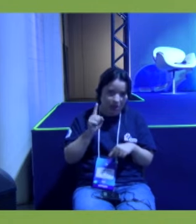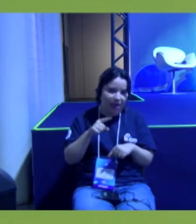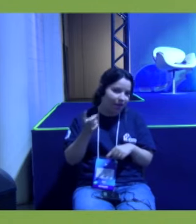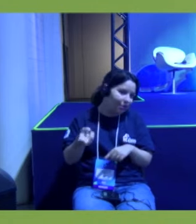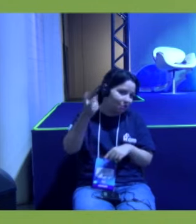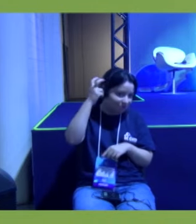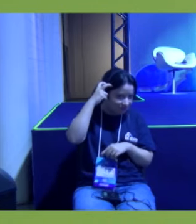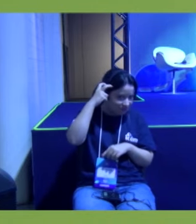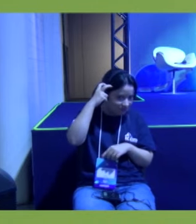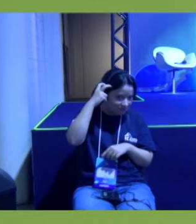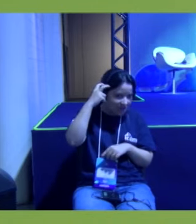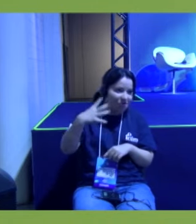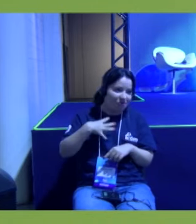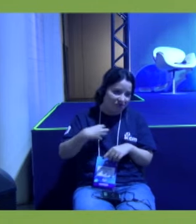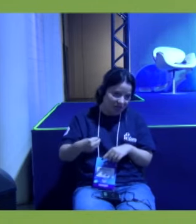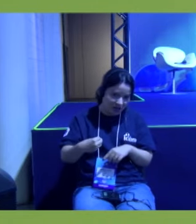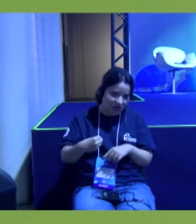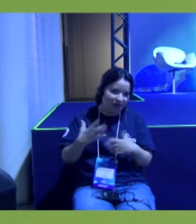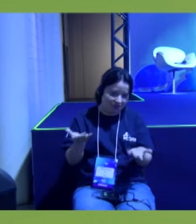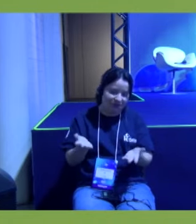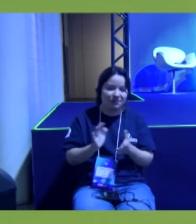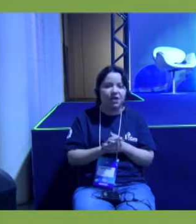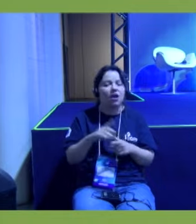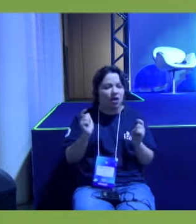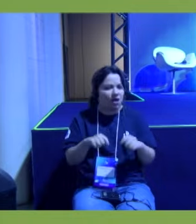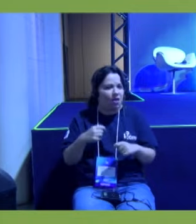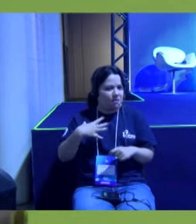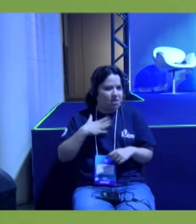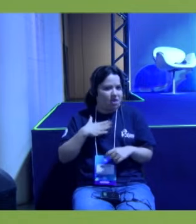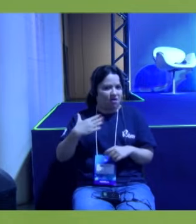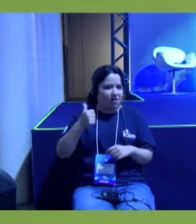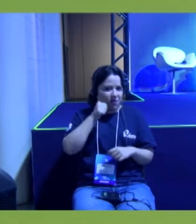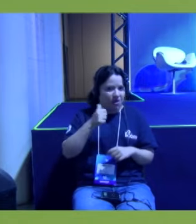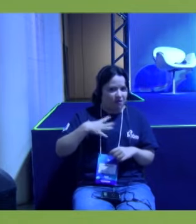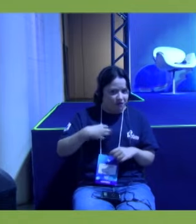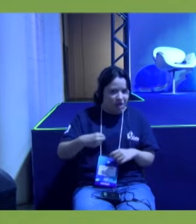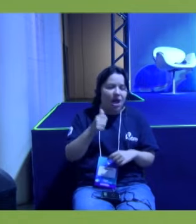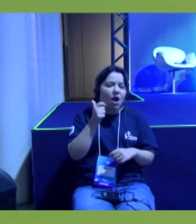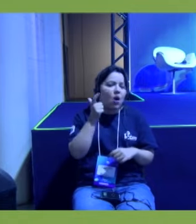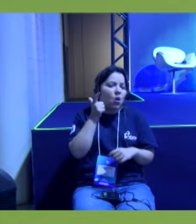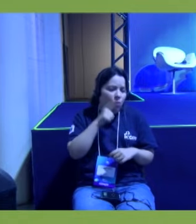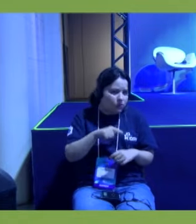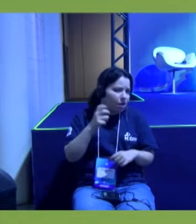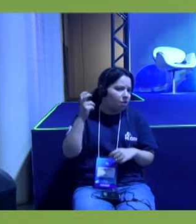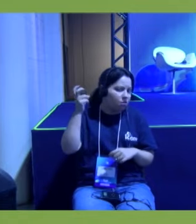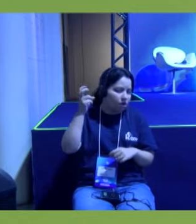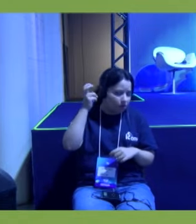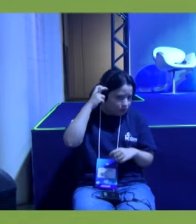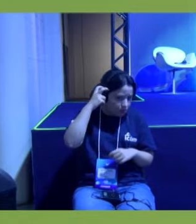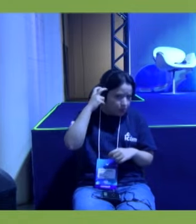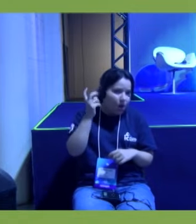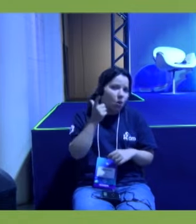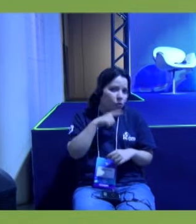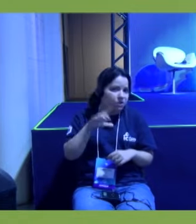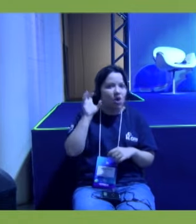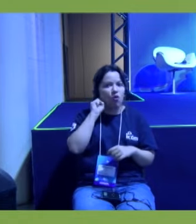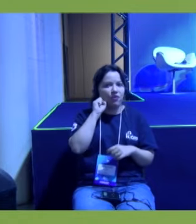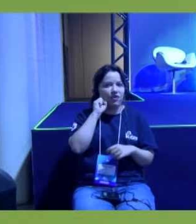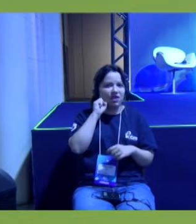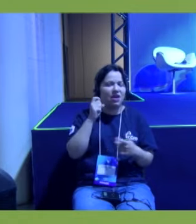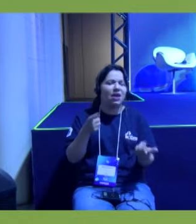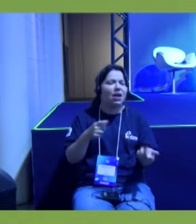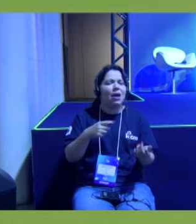implantada. E ela consegue falar se ela estiver com aparelho. Sem um aparelho, ela não consegue ouvir. Eu não sei se todo mundo